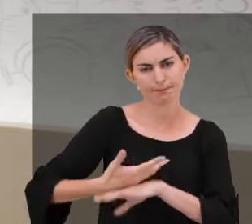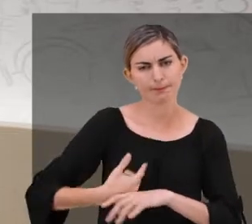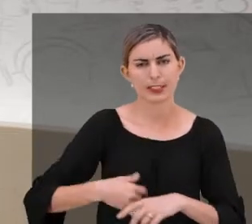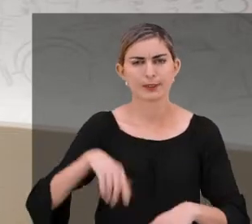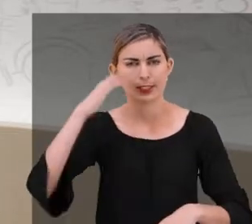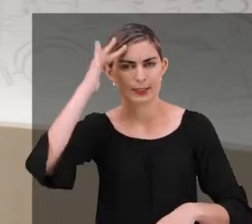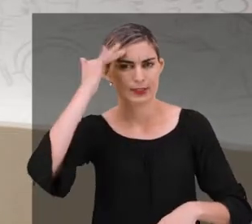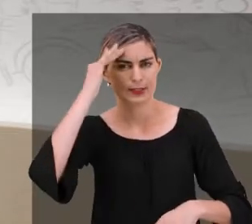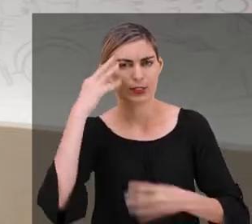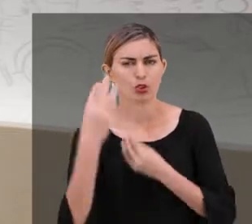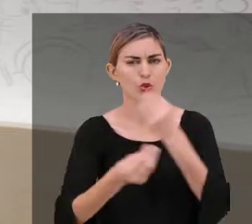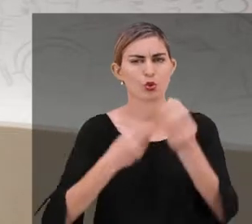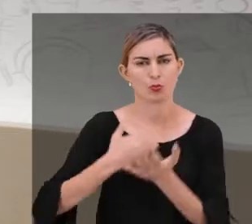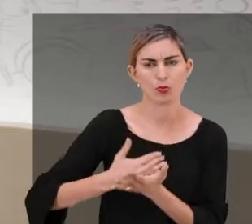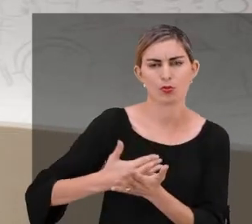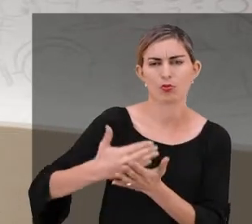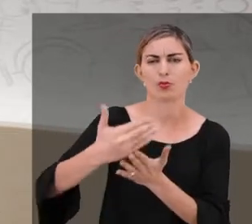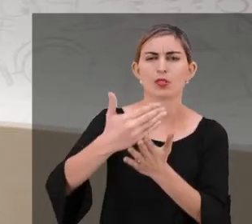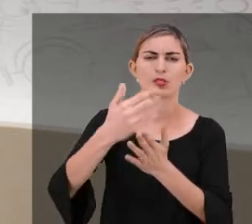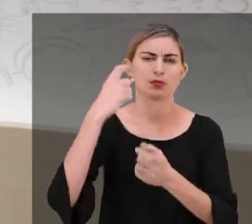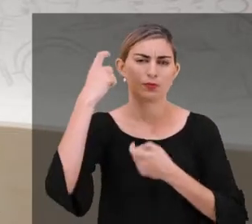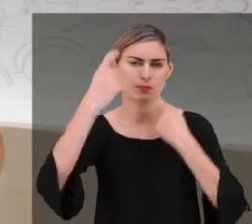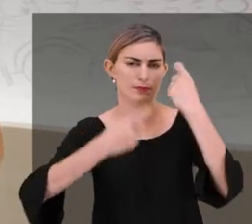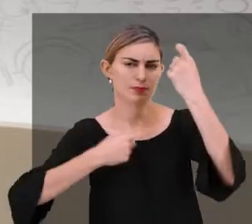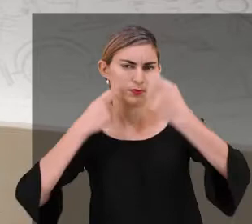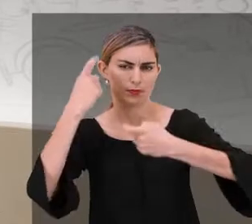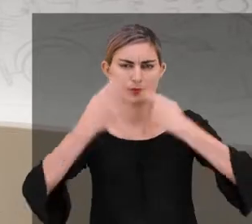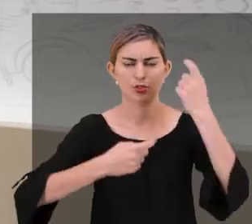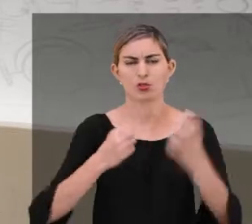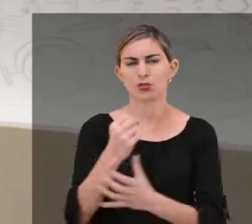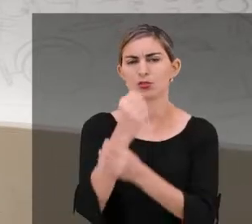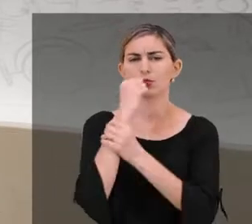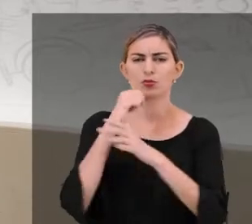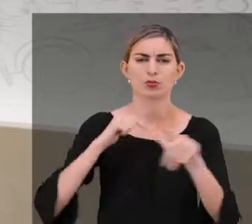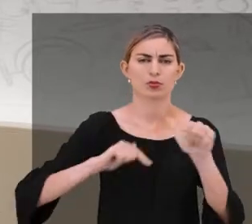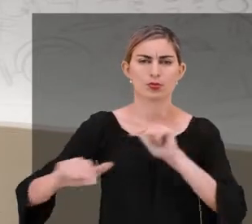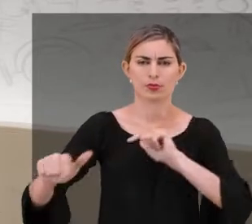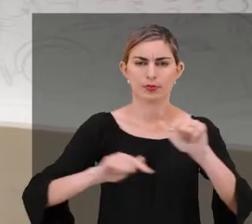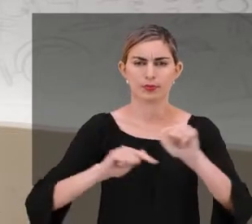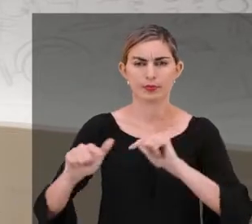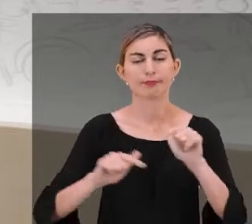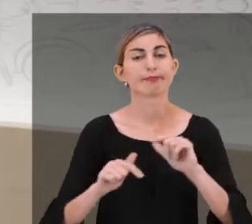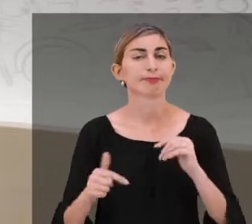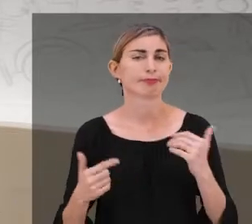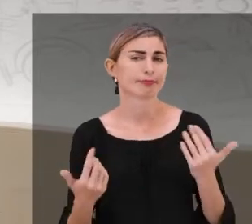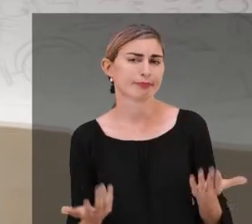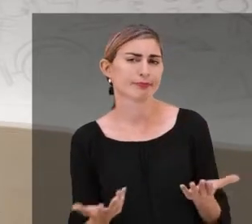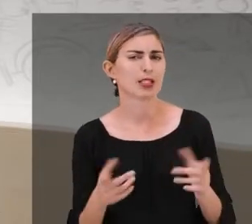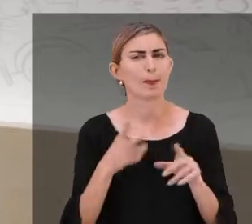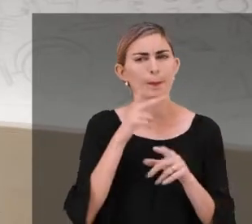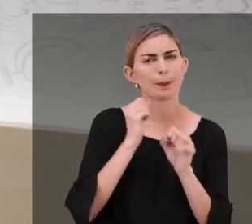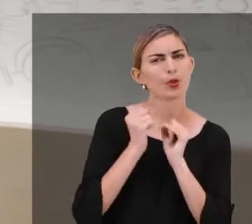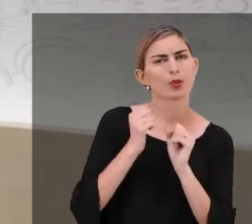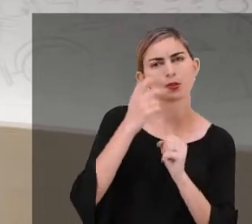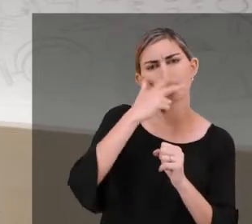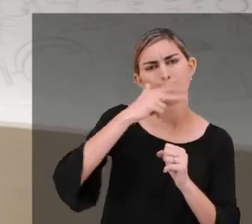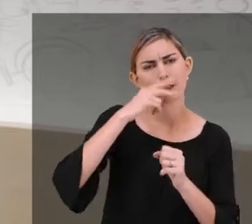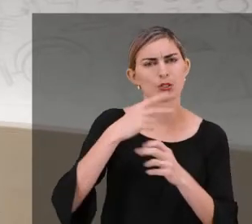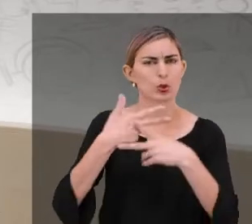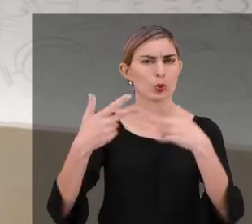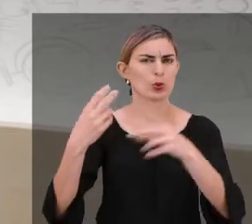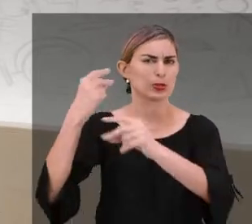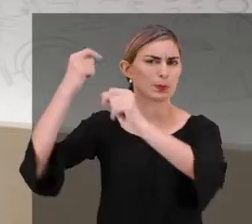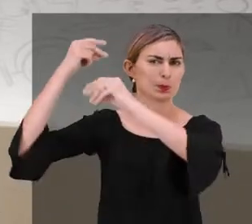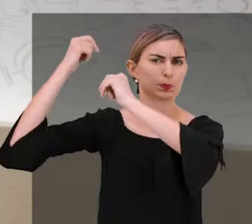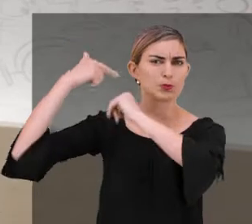nessa competência e vai entender como tudo começou em relação à preocupação da segurança do trabalhador. Pode parecer uma